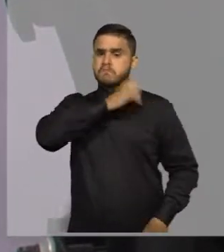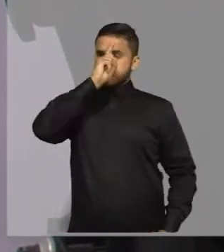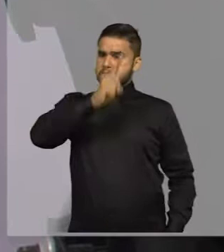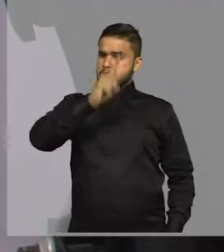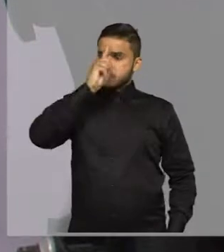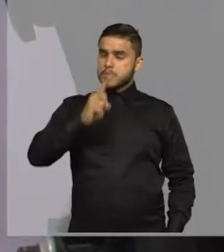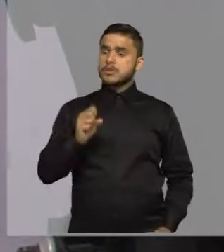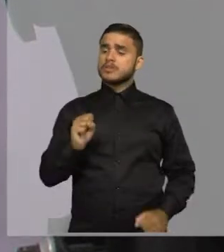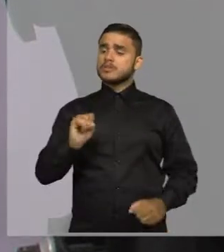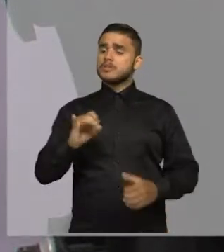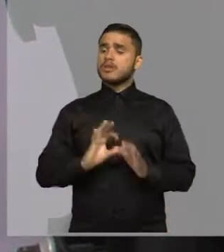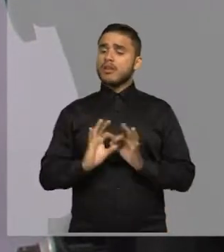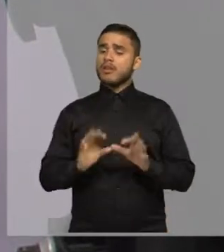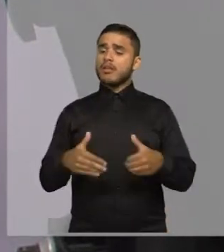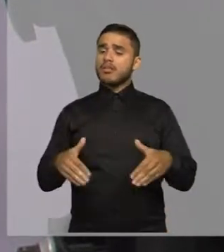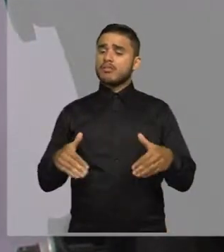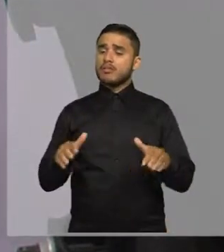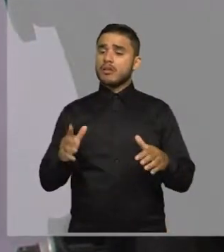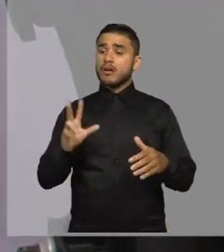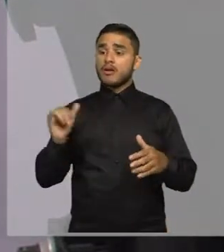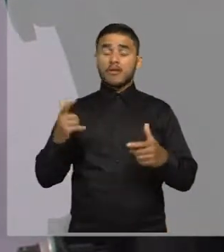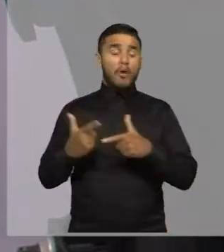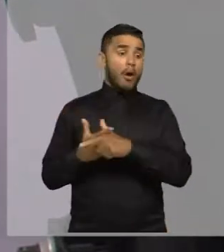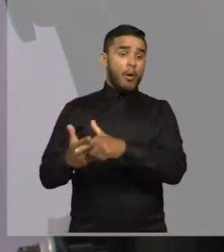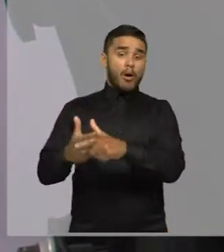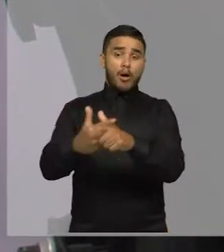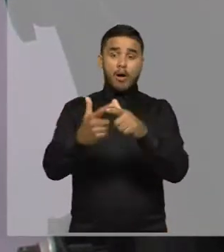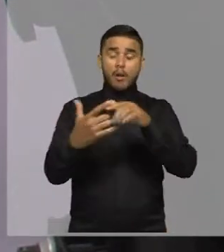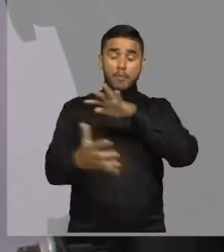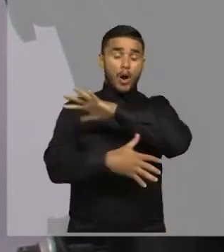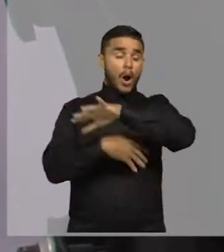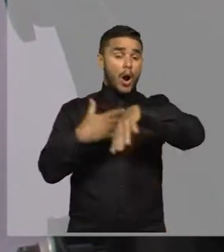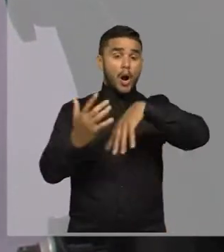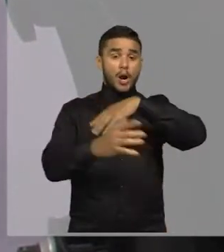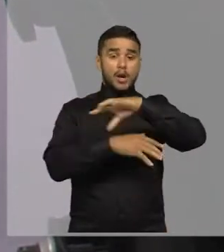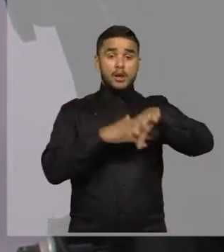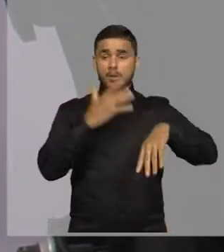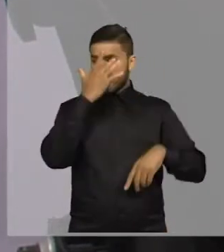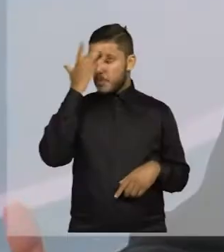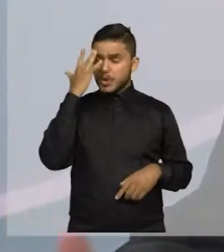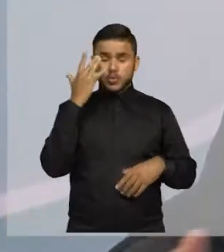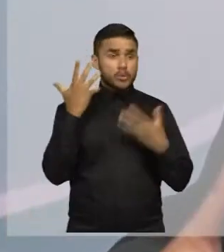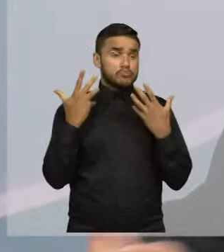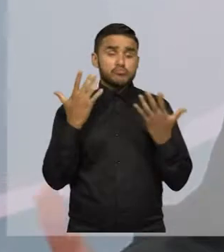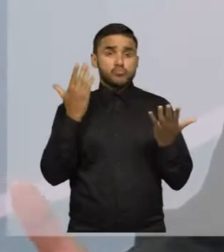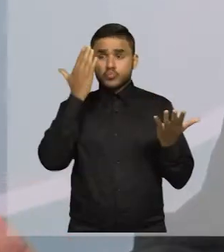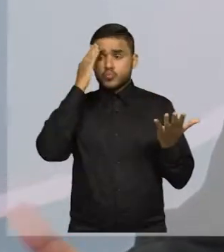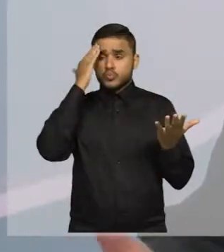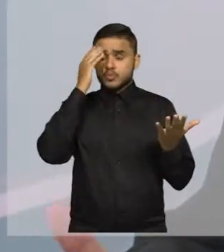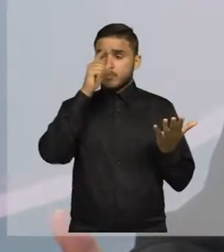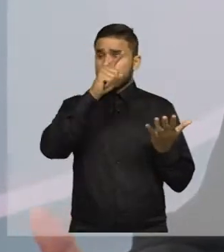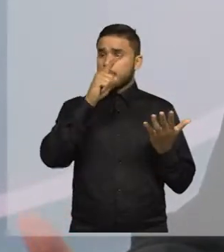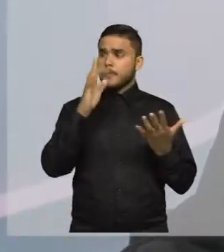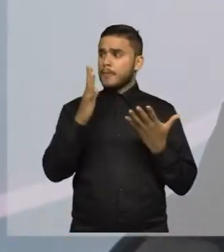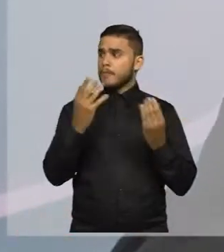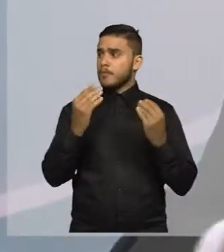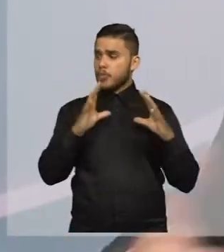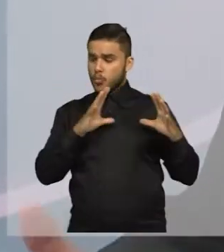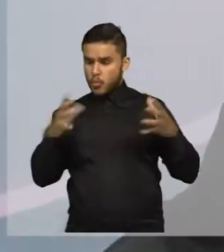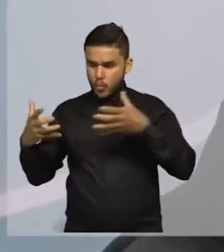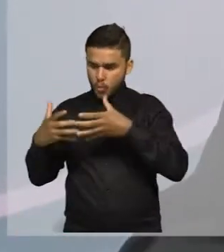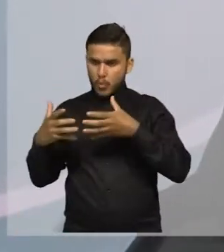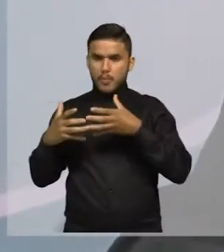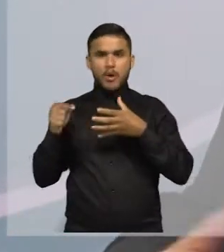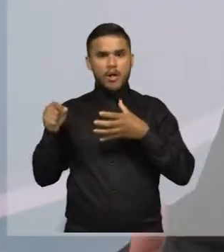tacão da ditadura. Se você afrouxar de vez, você vai ter uma depravação social. As pessoas vão, como realmente até na Rússia houve, né,